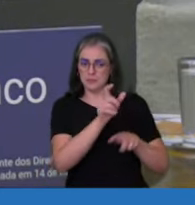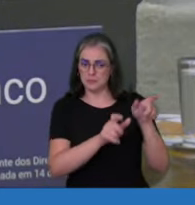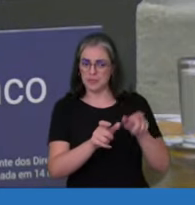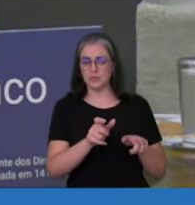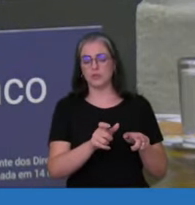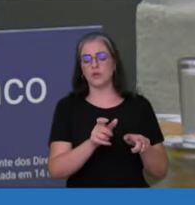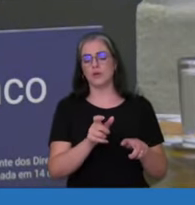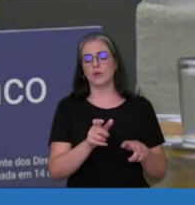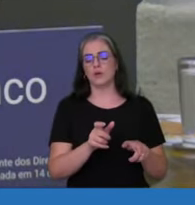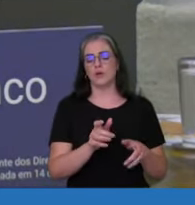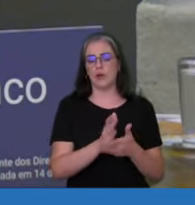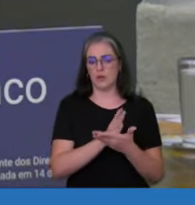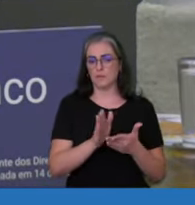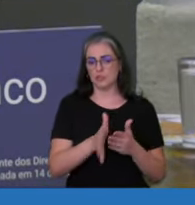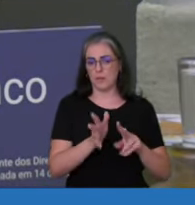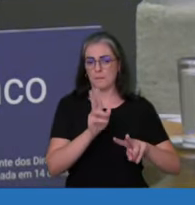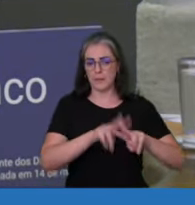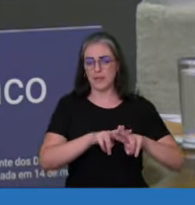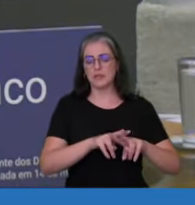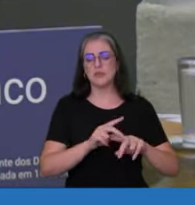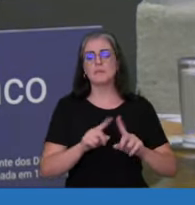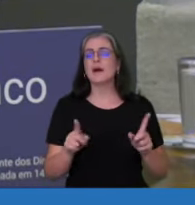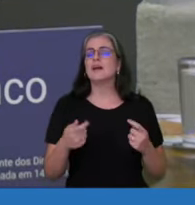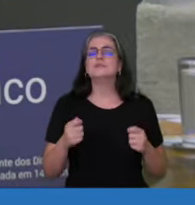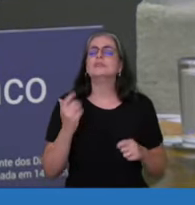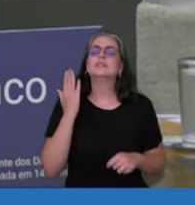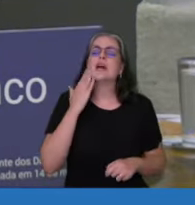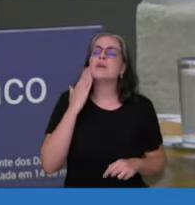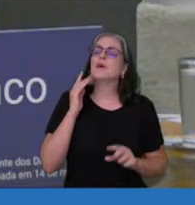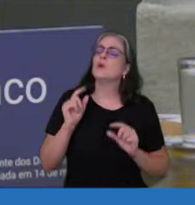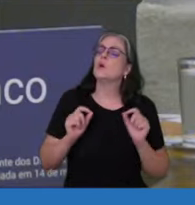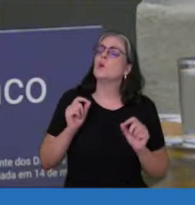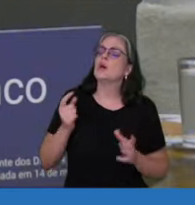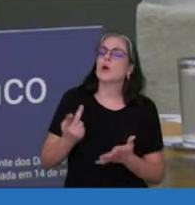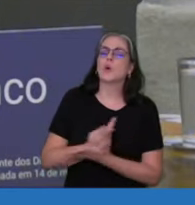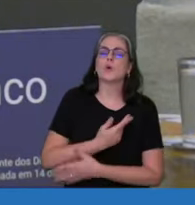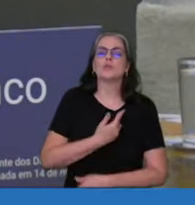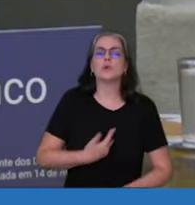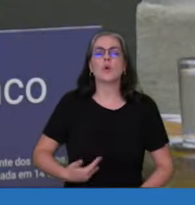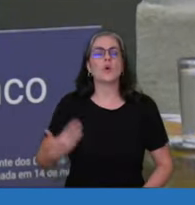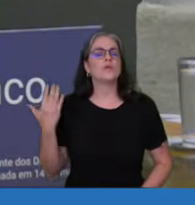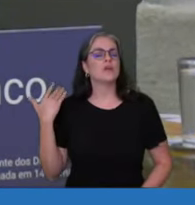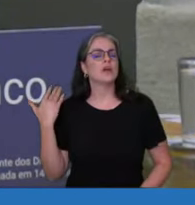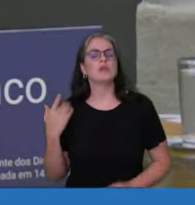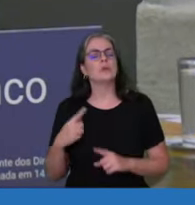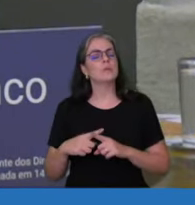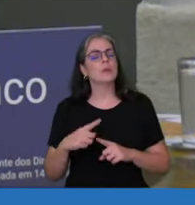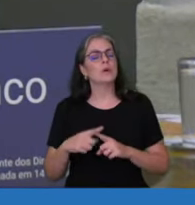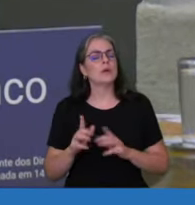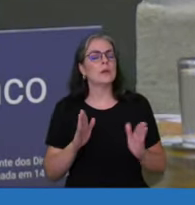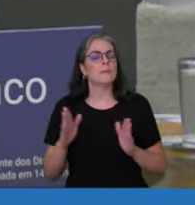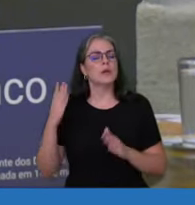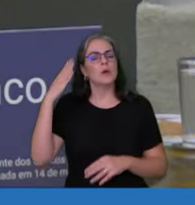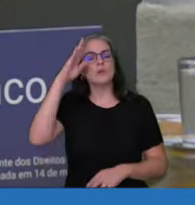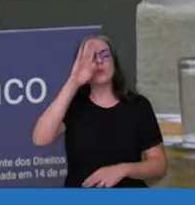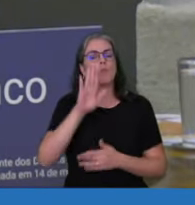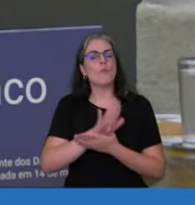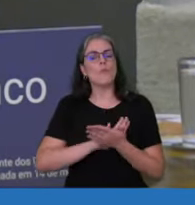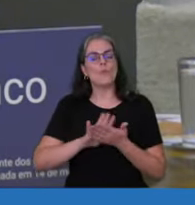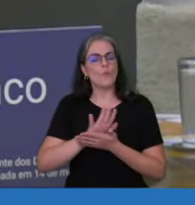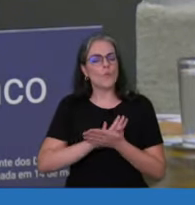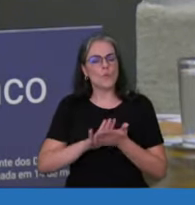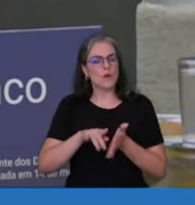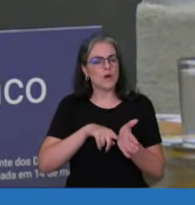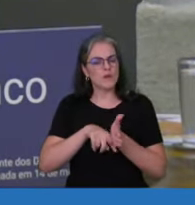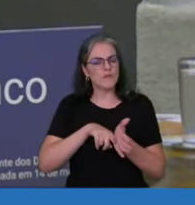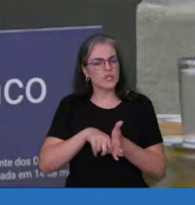uma investigação também o que aconteceu nesses governos. Por que durante o governo Bolsonaro não se avançaram nas investigações sobre a morte